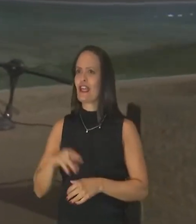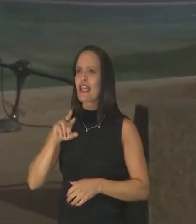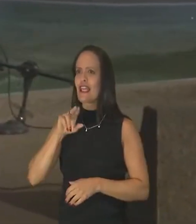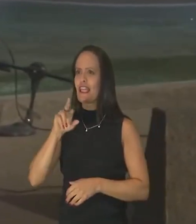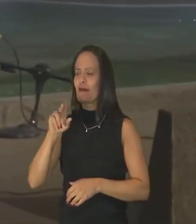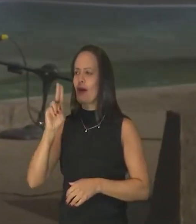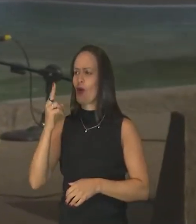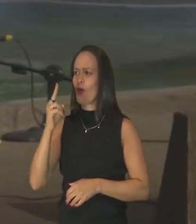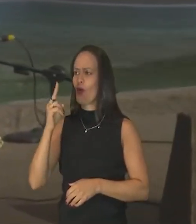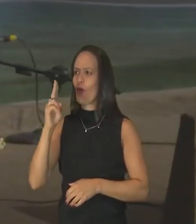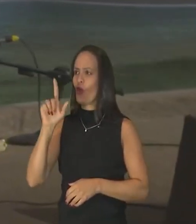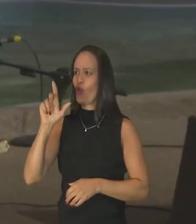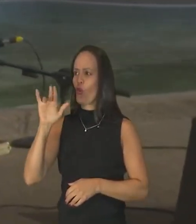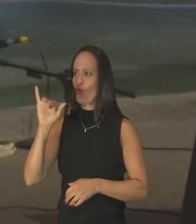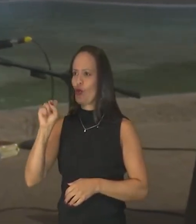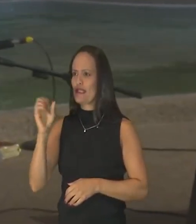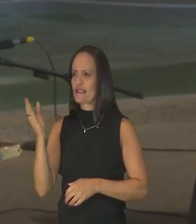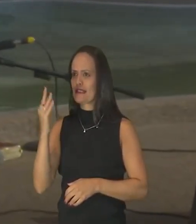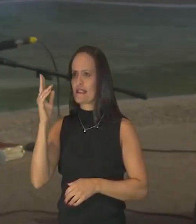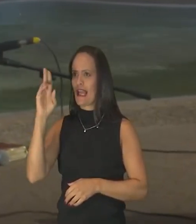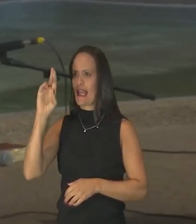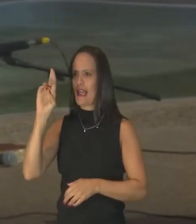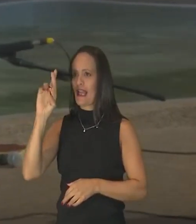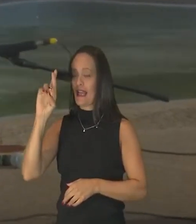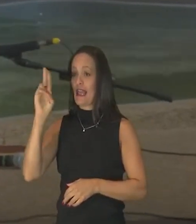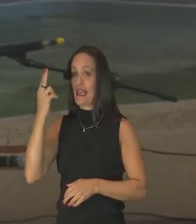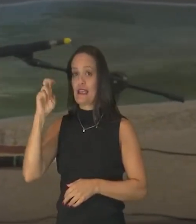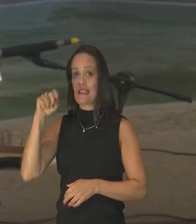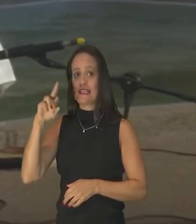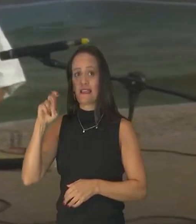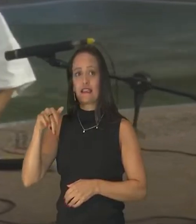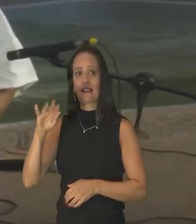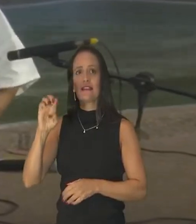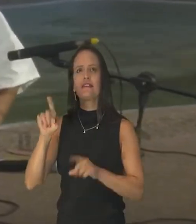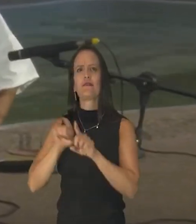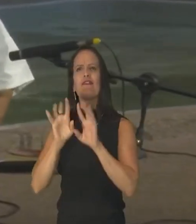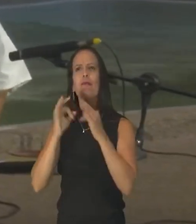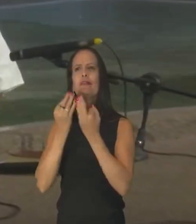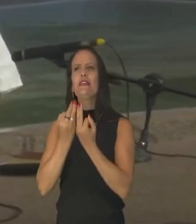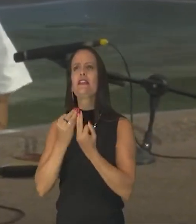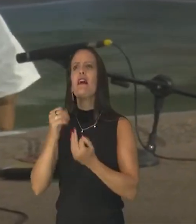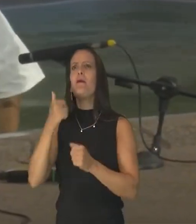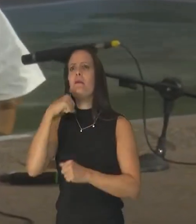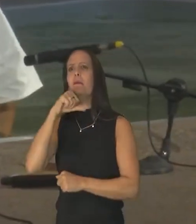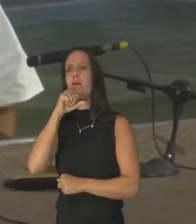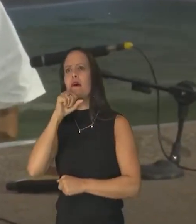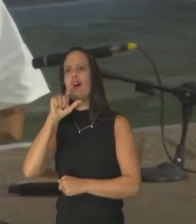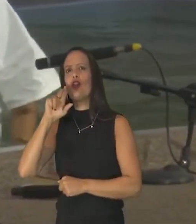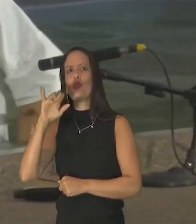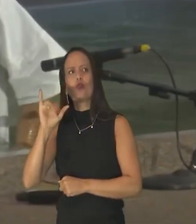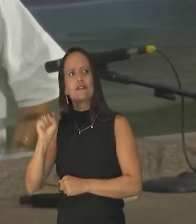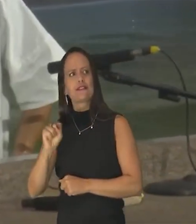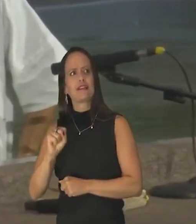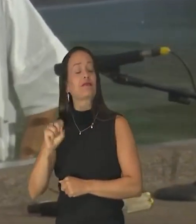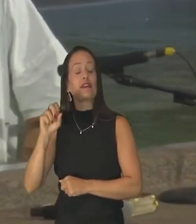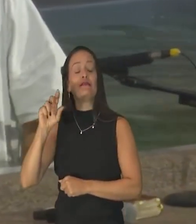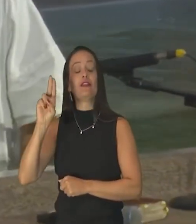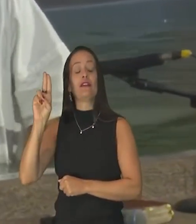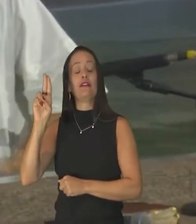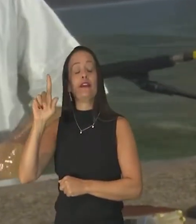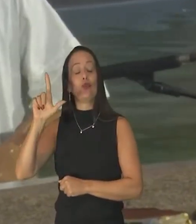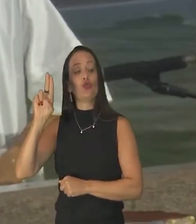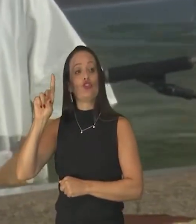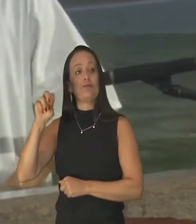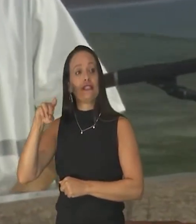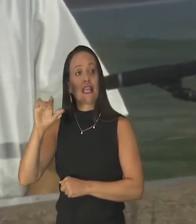sua esposa, a Ludmila. Fiquem de pé, os irmãos, irmãs, amigos, parentes. Se temos